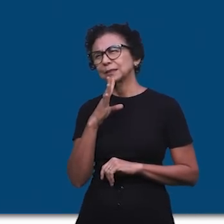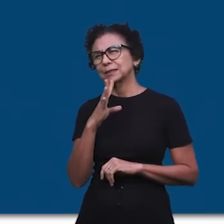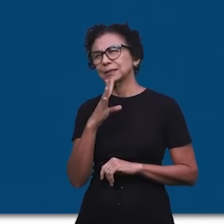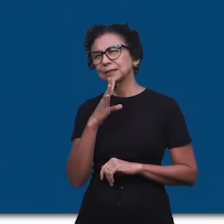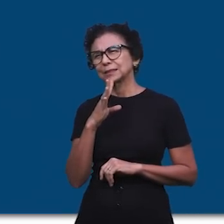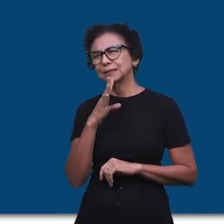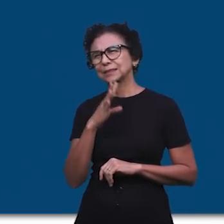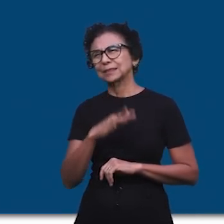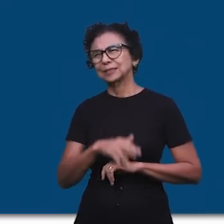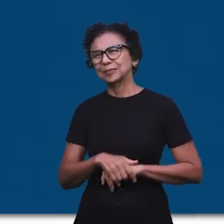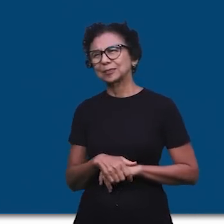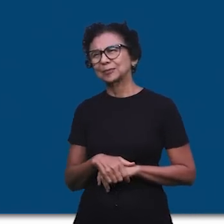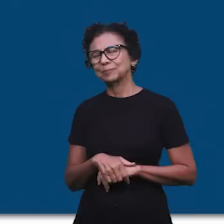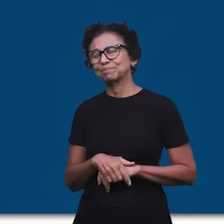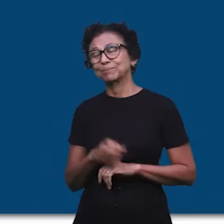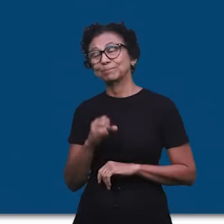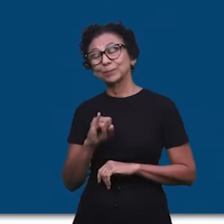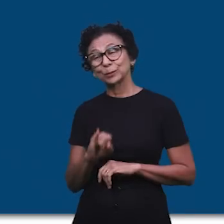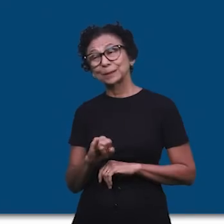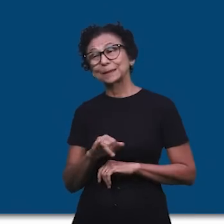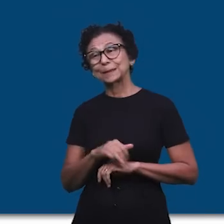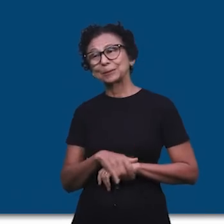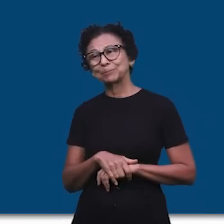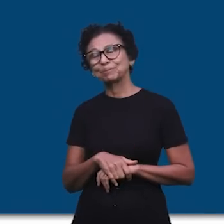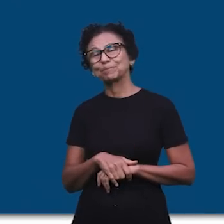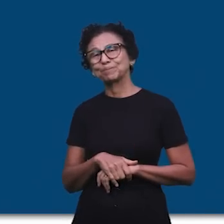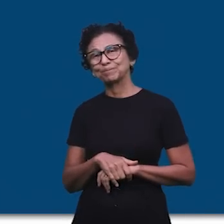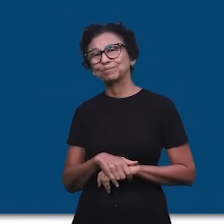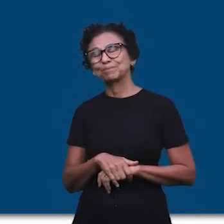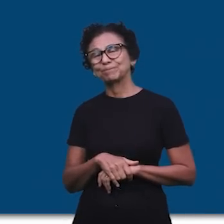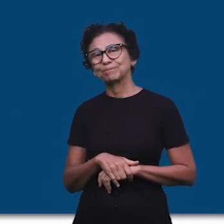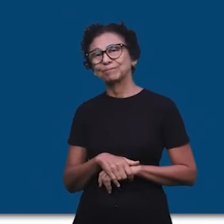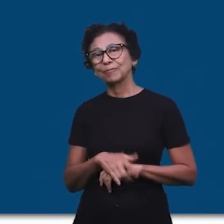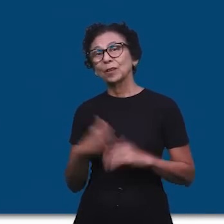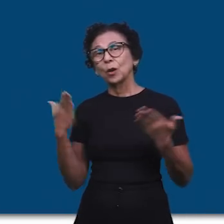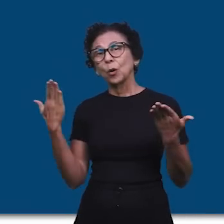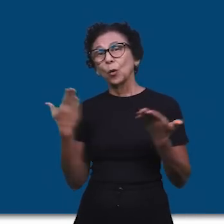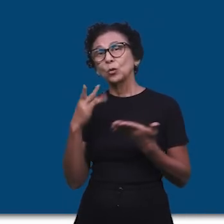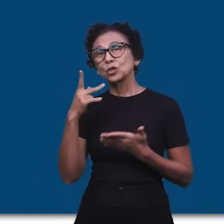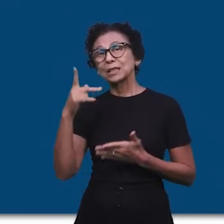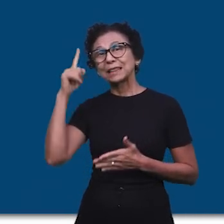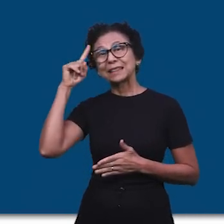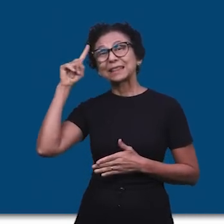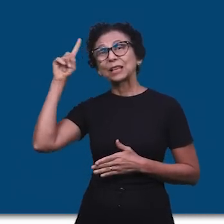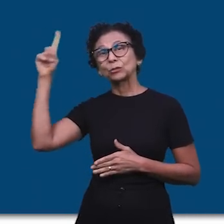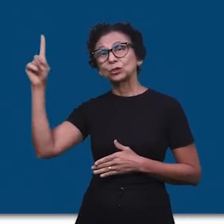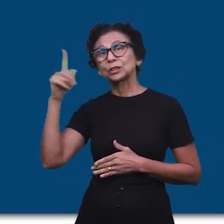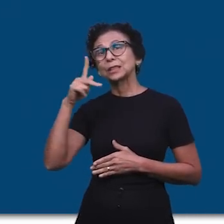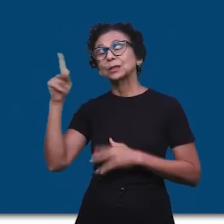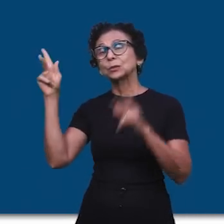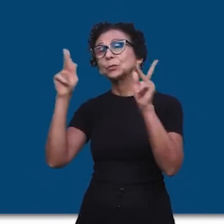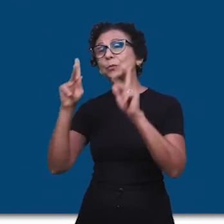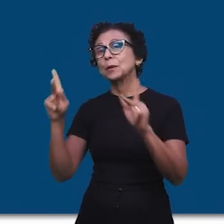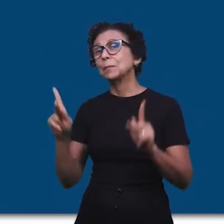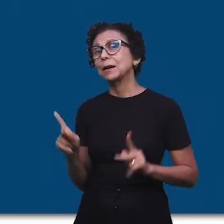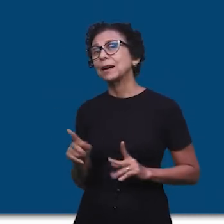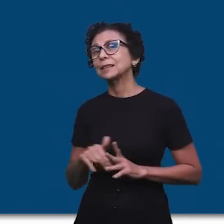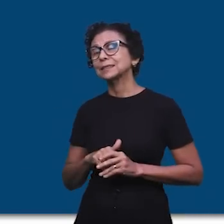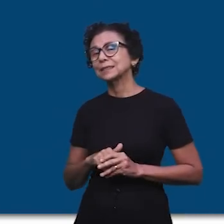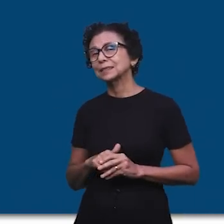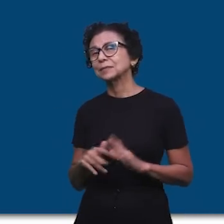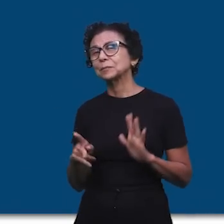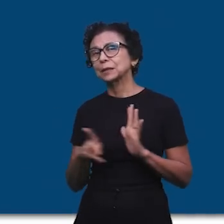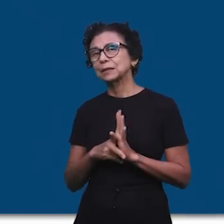conhecesses, também ao menos, neste teu dia, o que a tua paz te pertence.